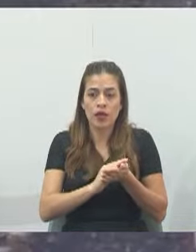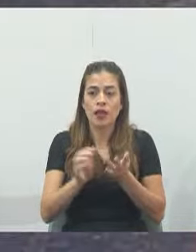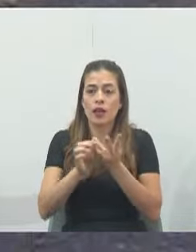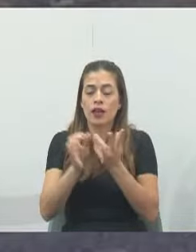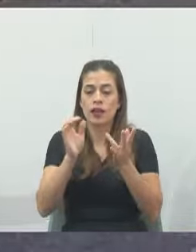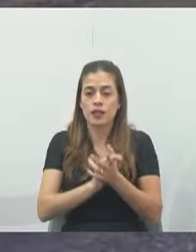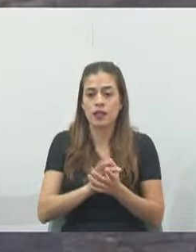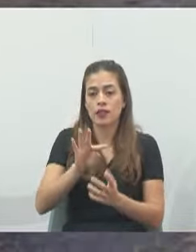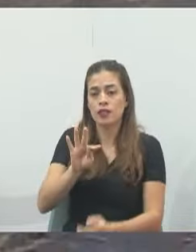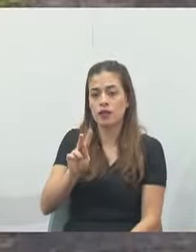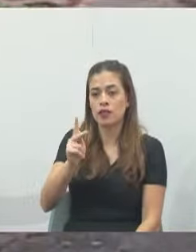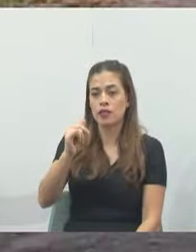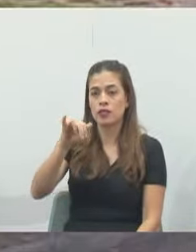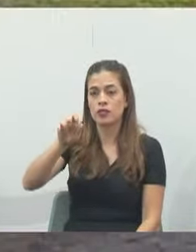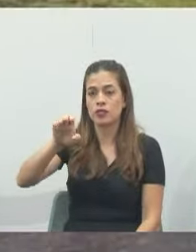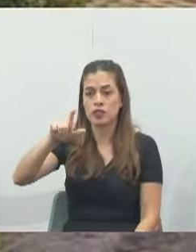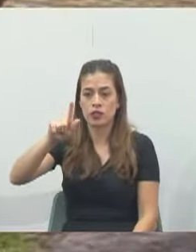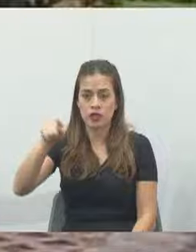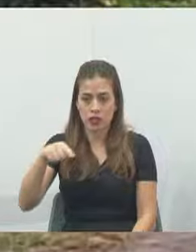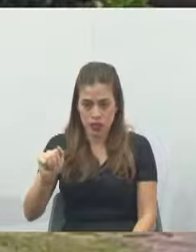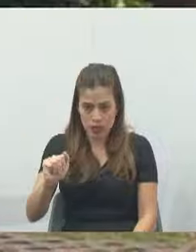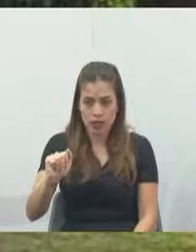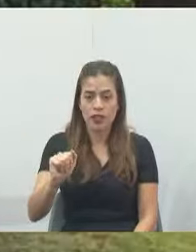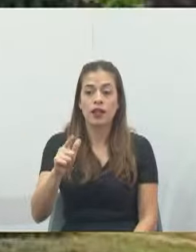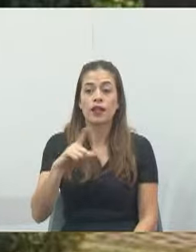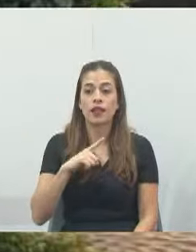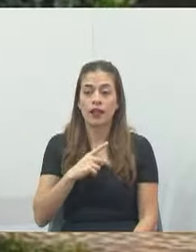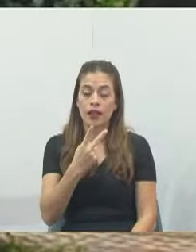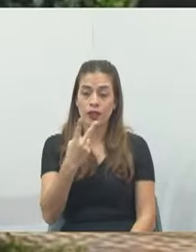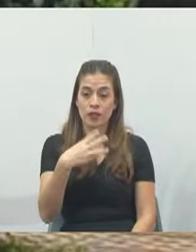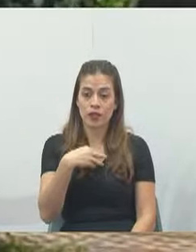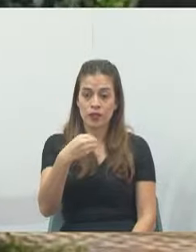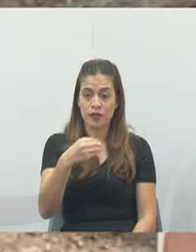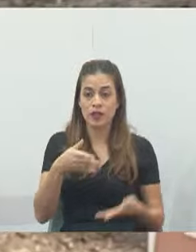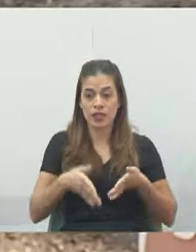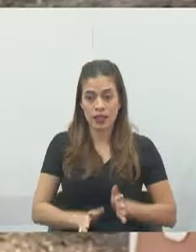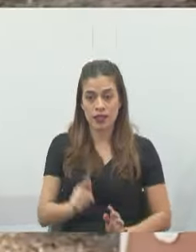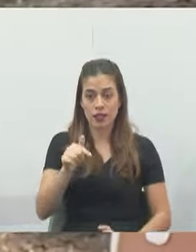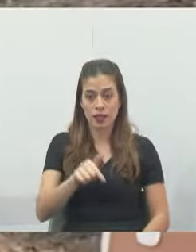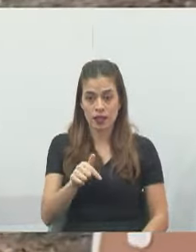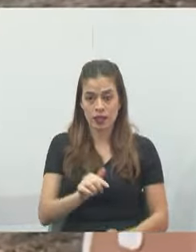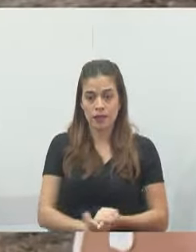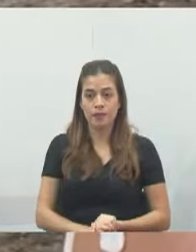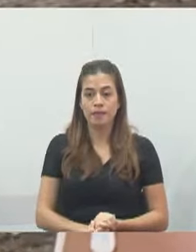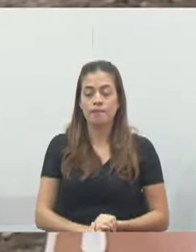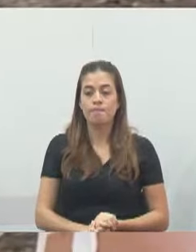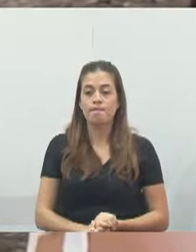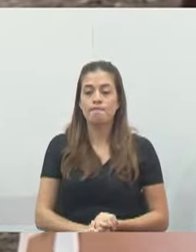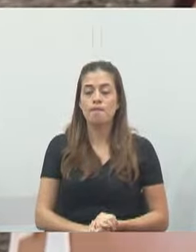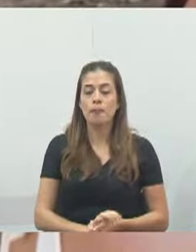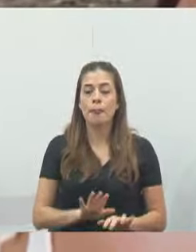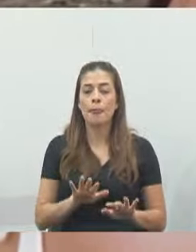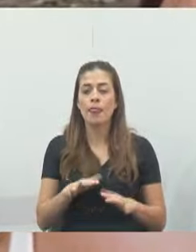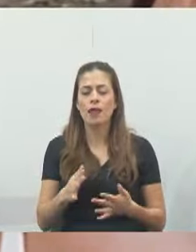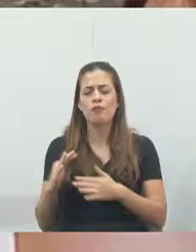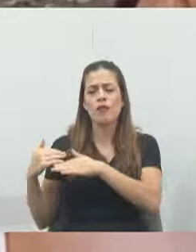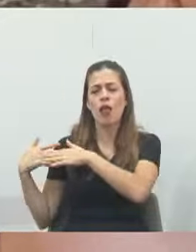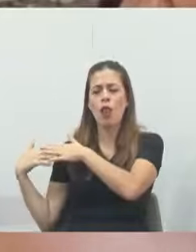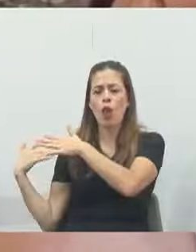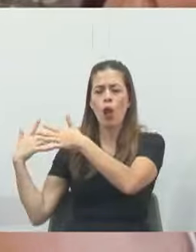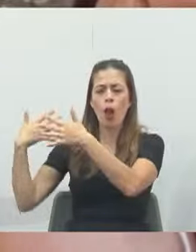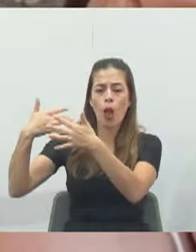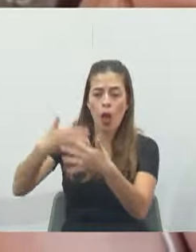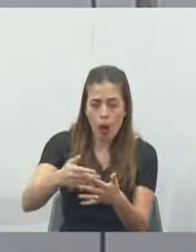Tiesa, tem dois filhos nascidos na cidade, Giuseppe e Vitório. Por esta trajetória de